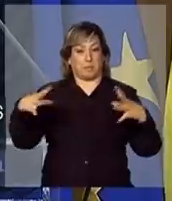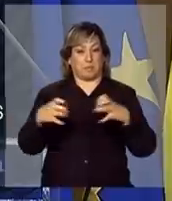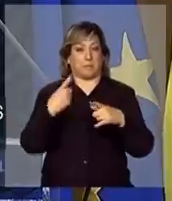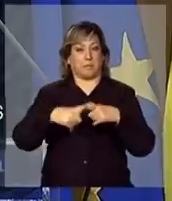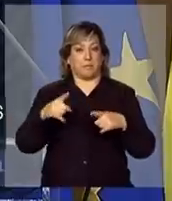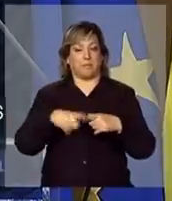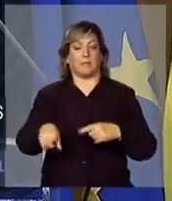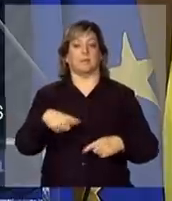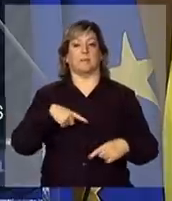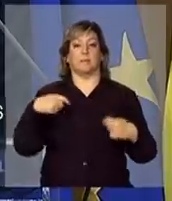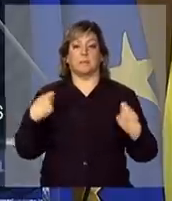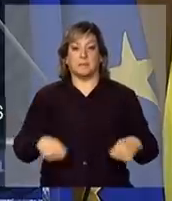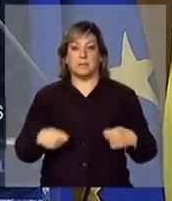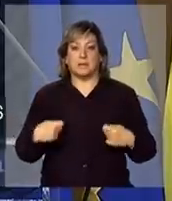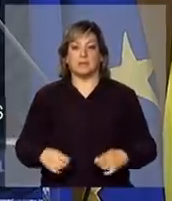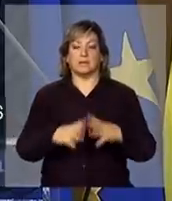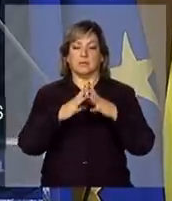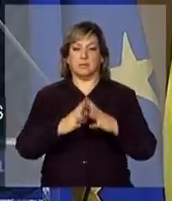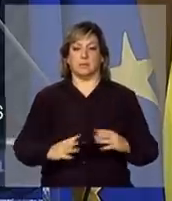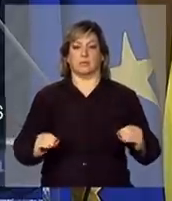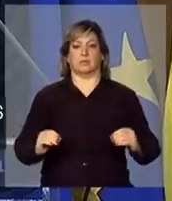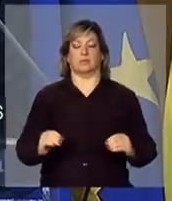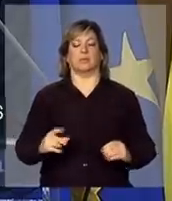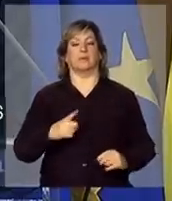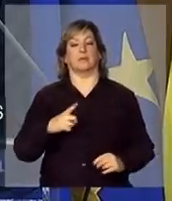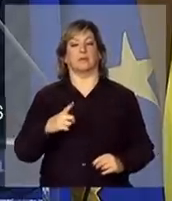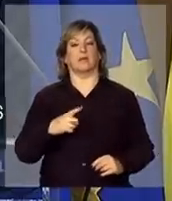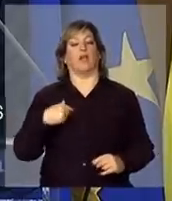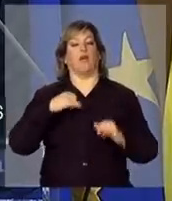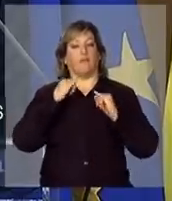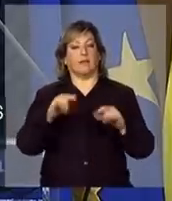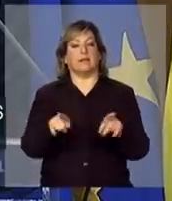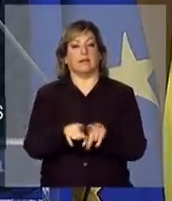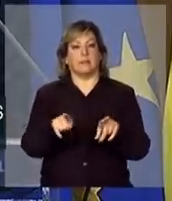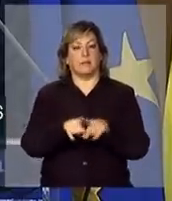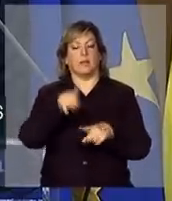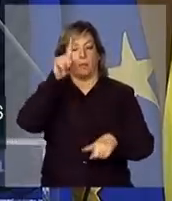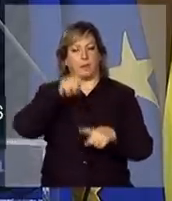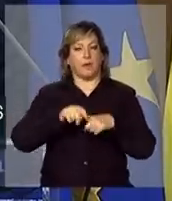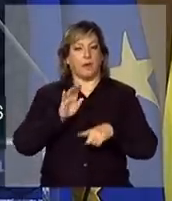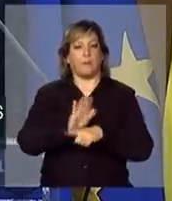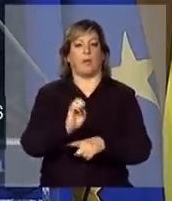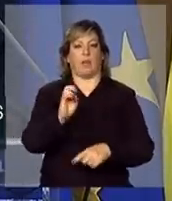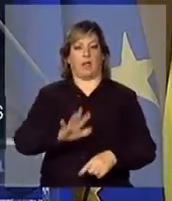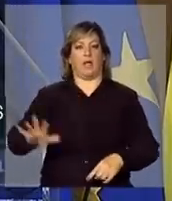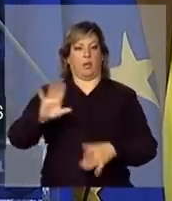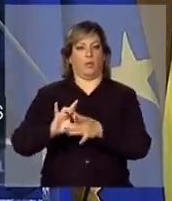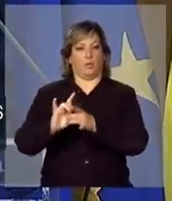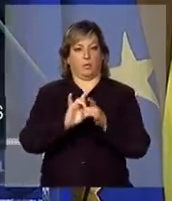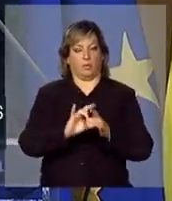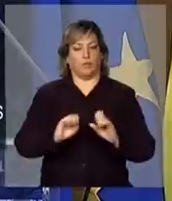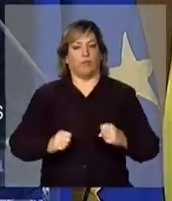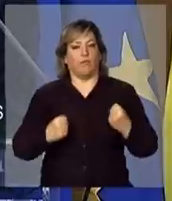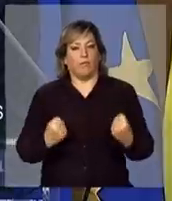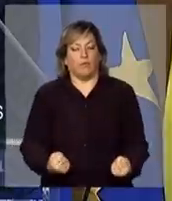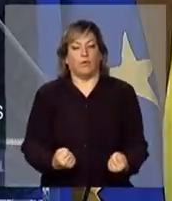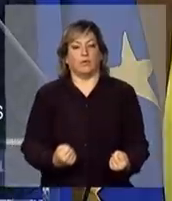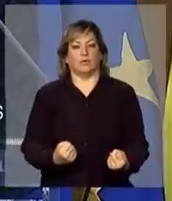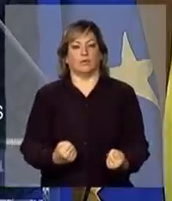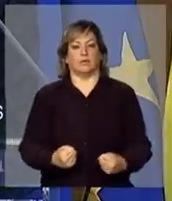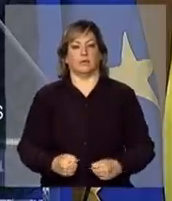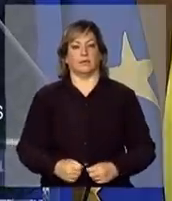uma transição se prove bem-sucedida. Reiterei o pleno apoio da União Europeia aos esforços por parte do